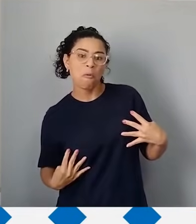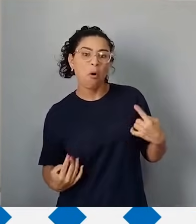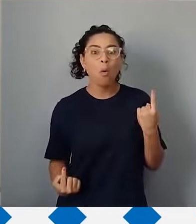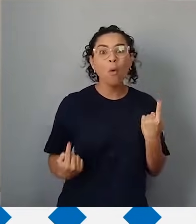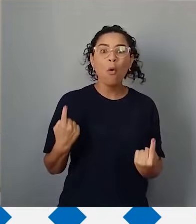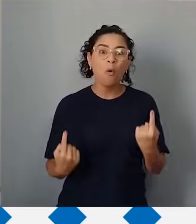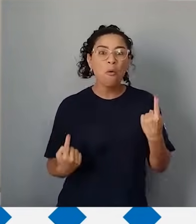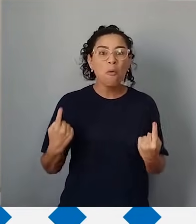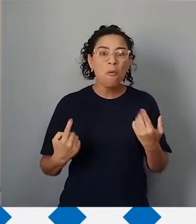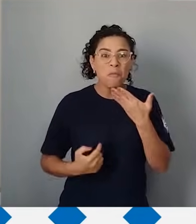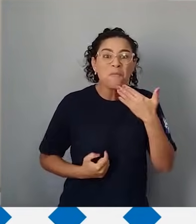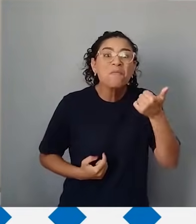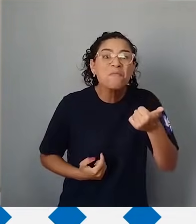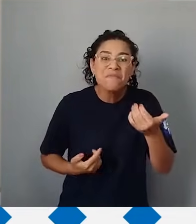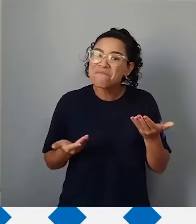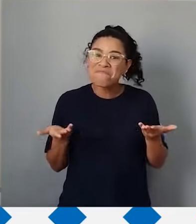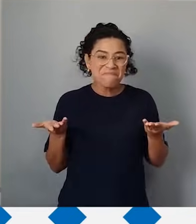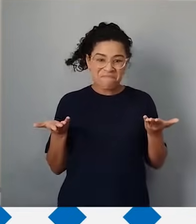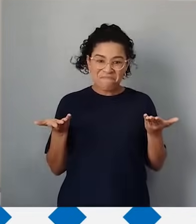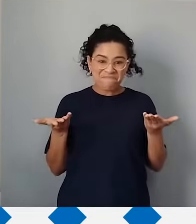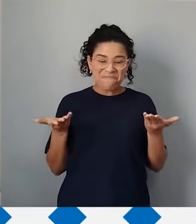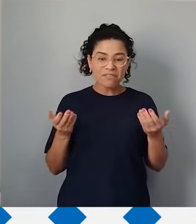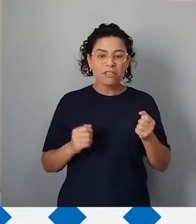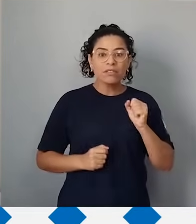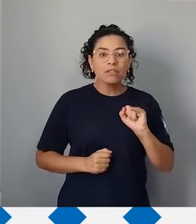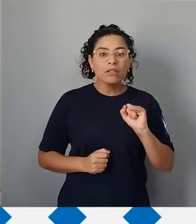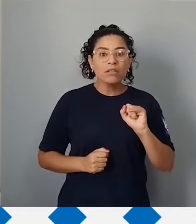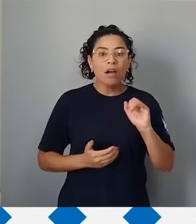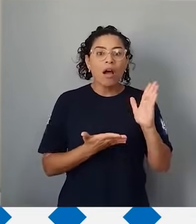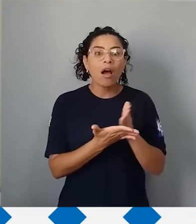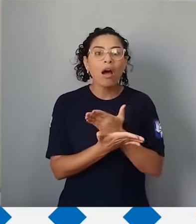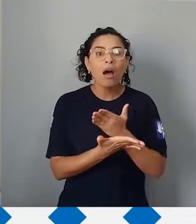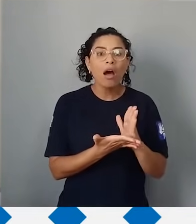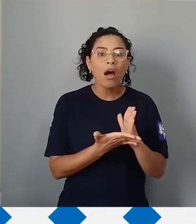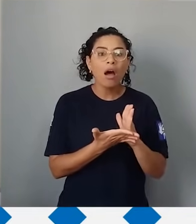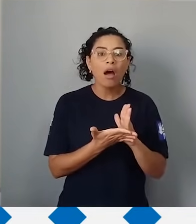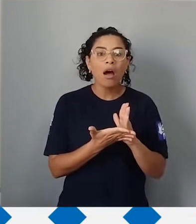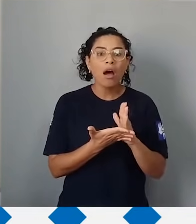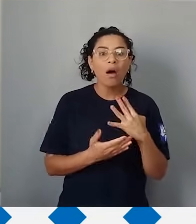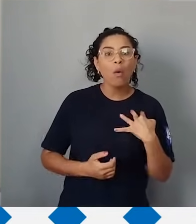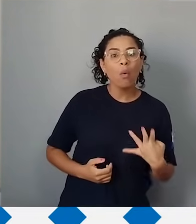listrado? E se for meio a meio?